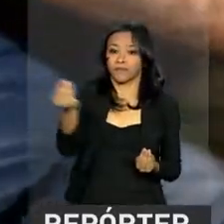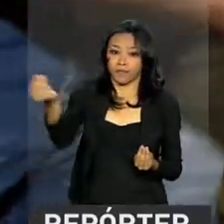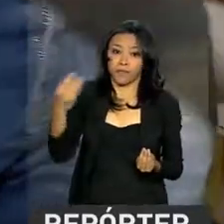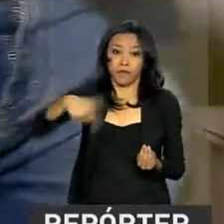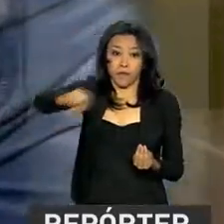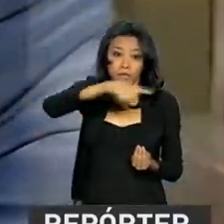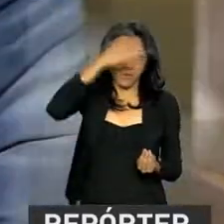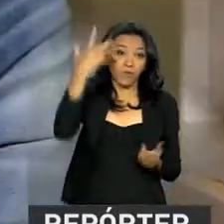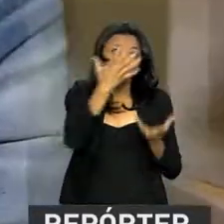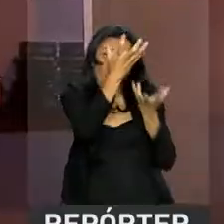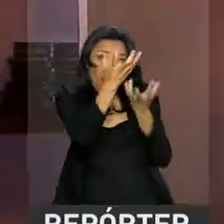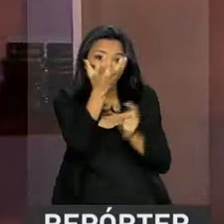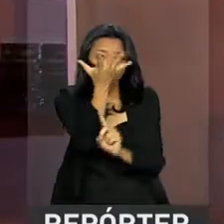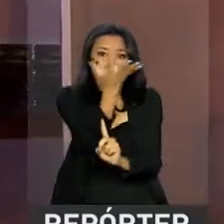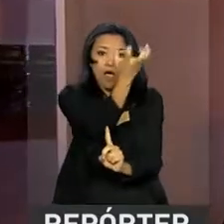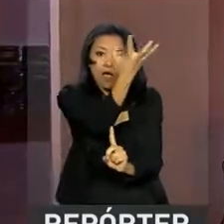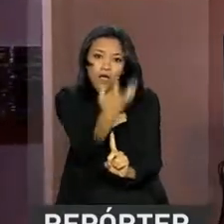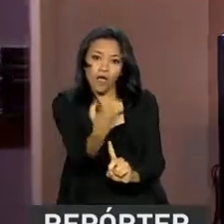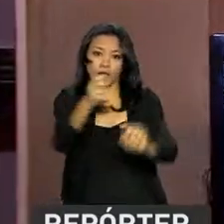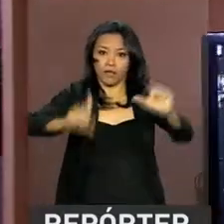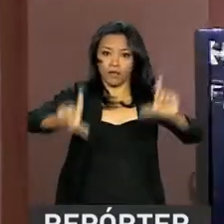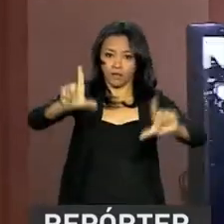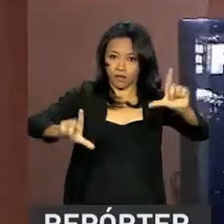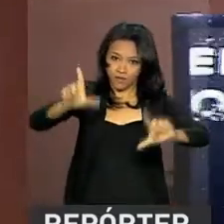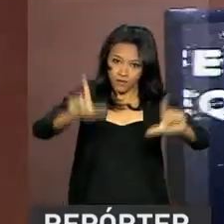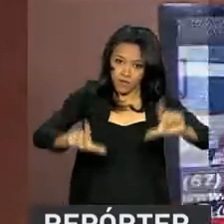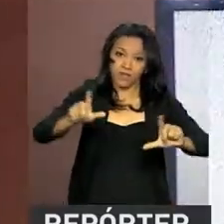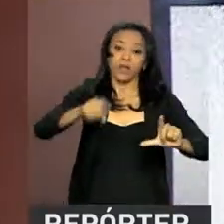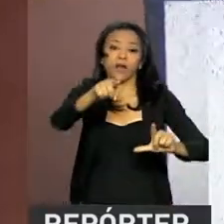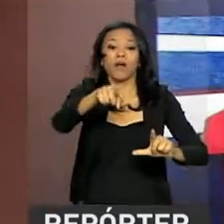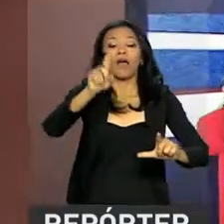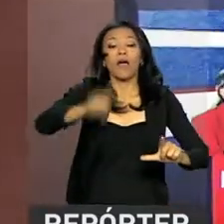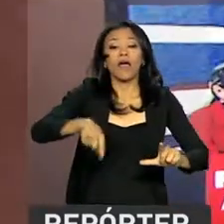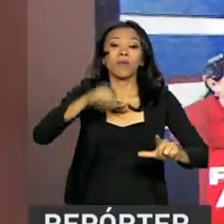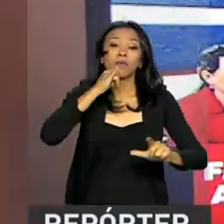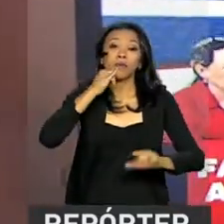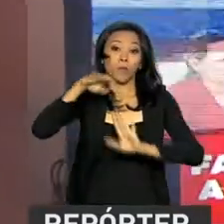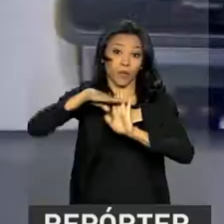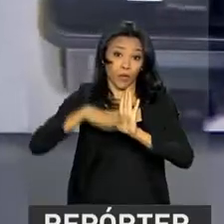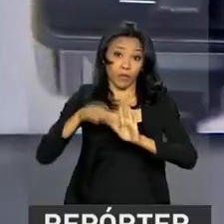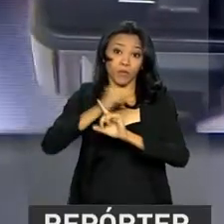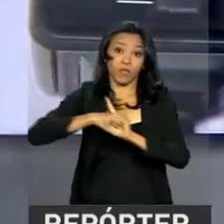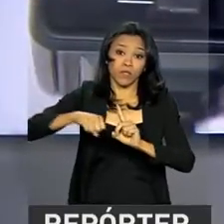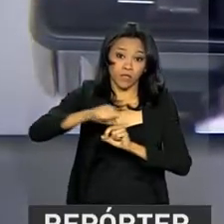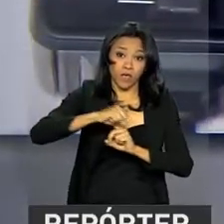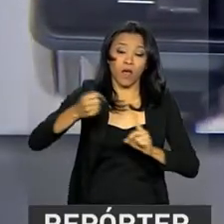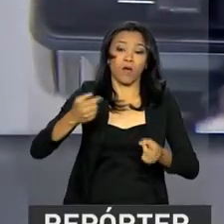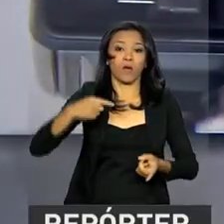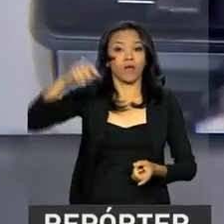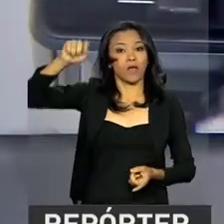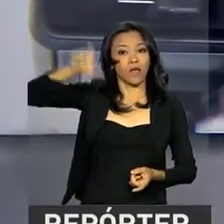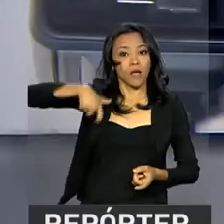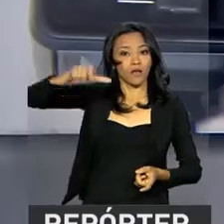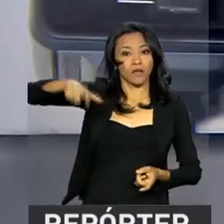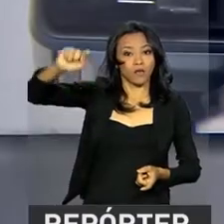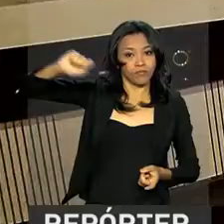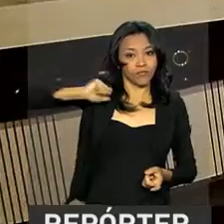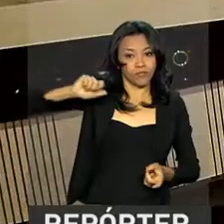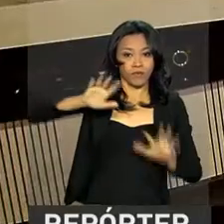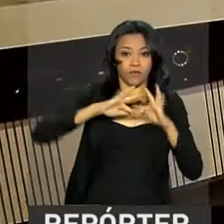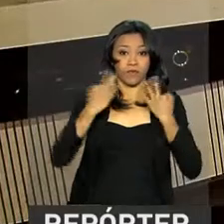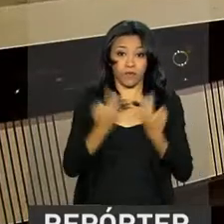do sinal digital foram entregues à venda oficiais de programas sociais como o bolsa família em todo o país gratuitamente